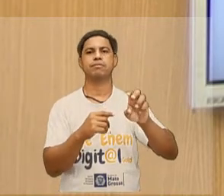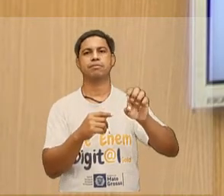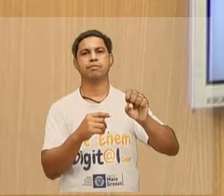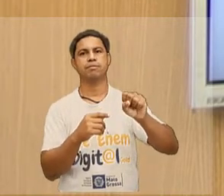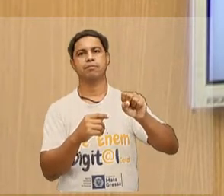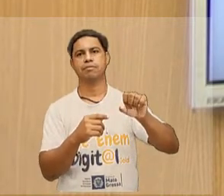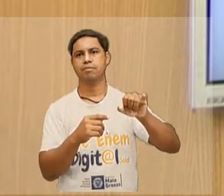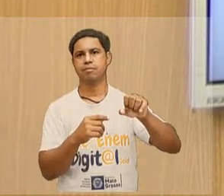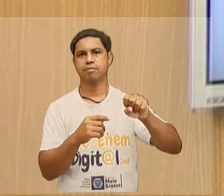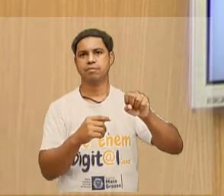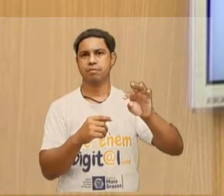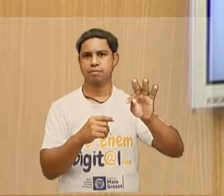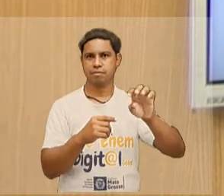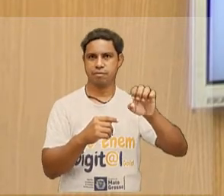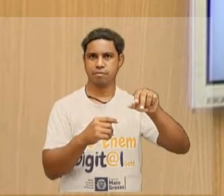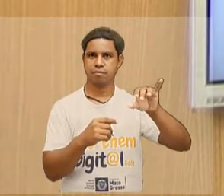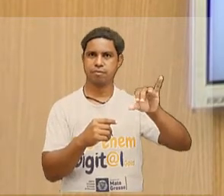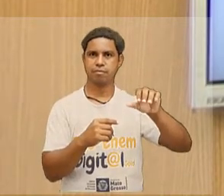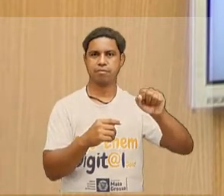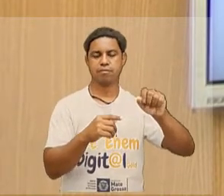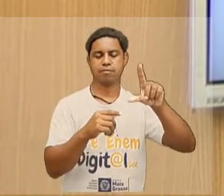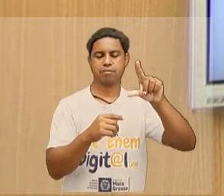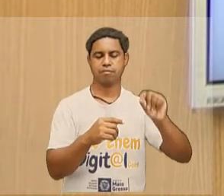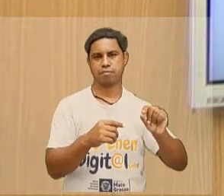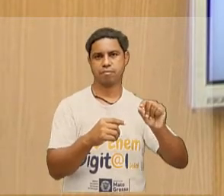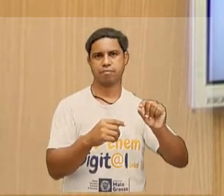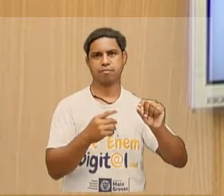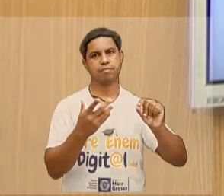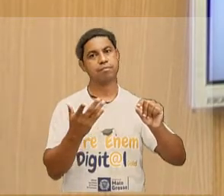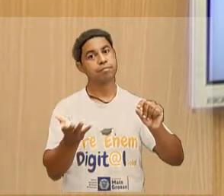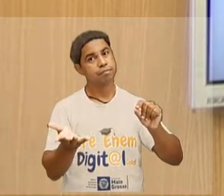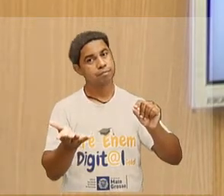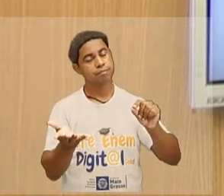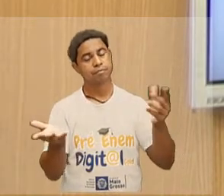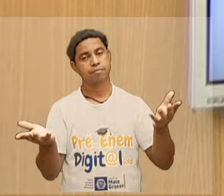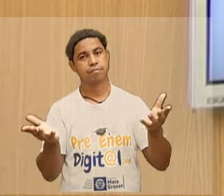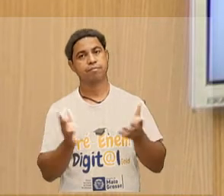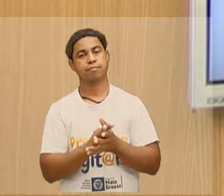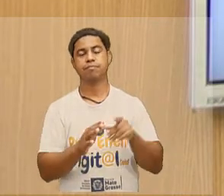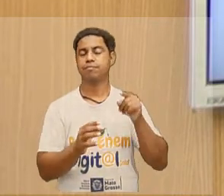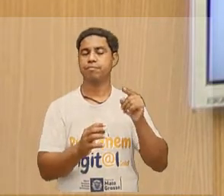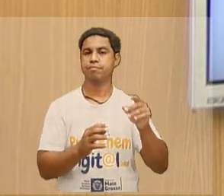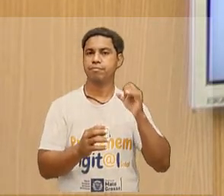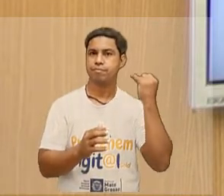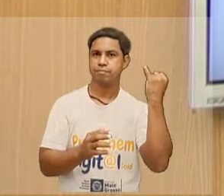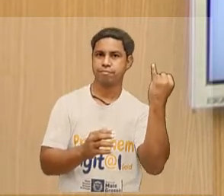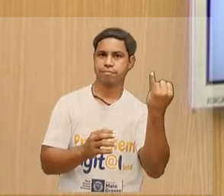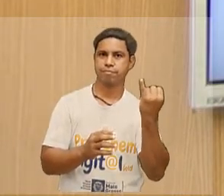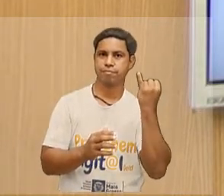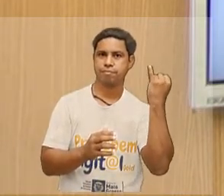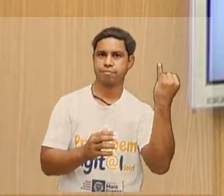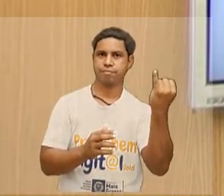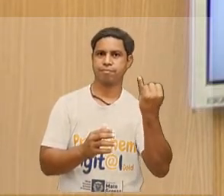no resistor de 3 ohms, eu tenho a menor intensidade de corrente elétrica. Isso é importante,